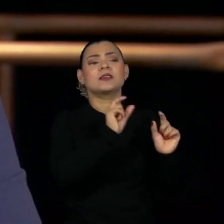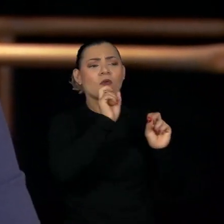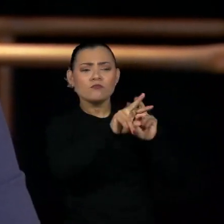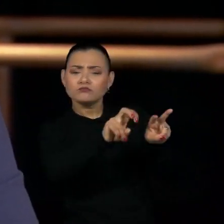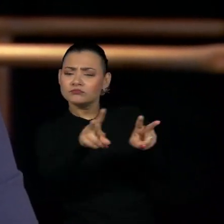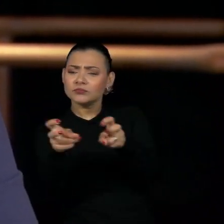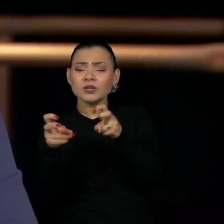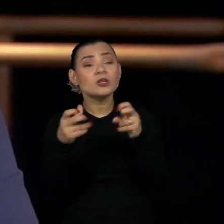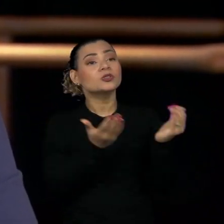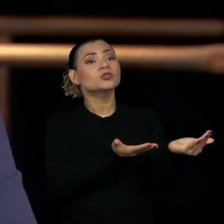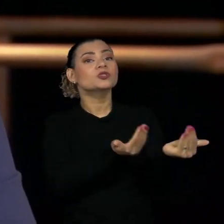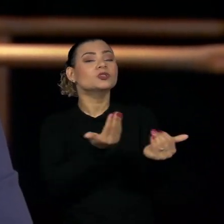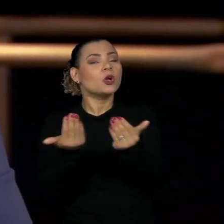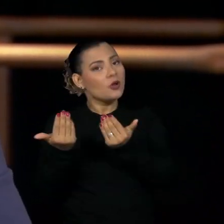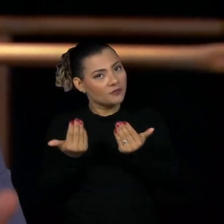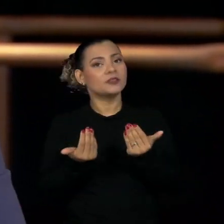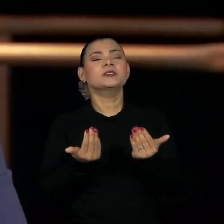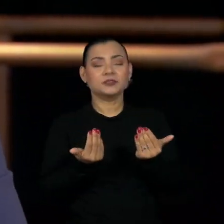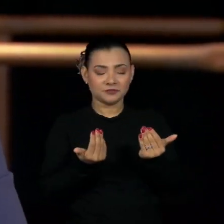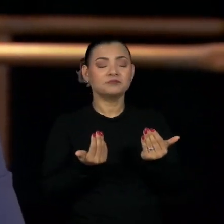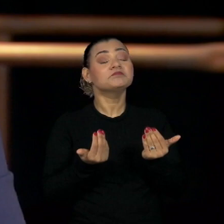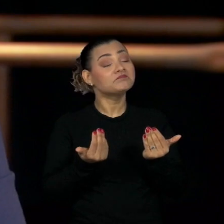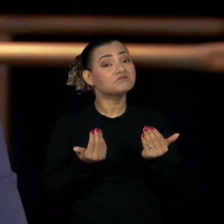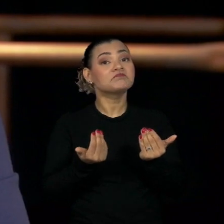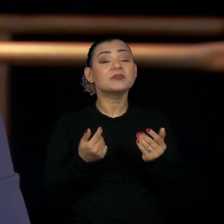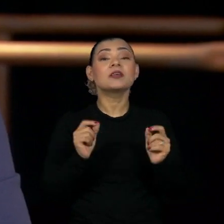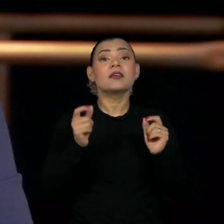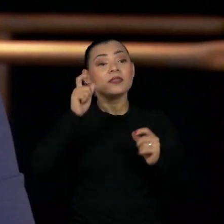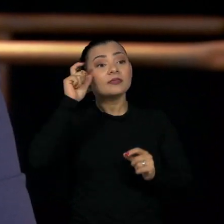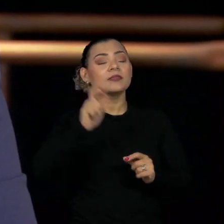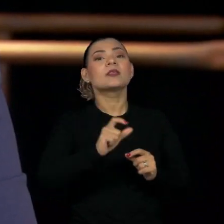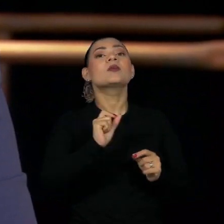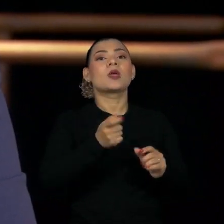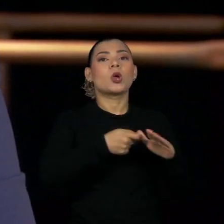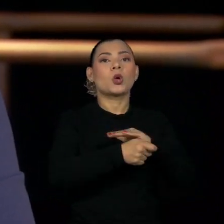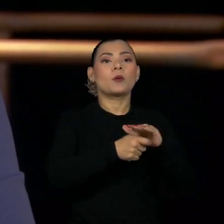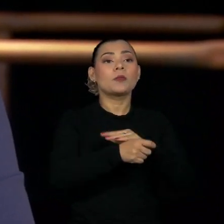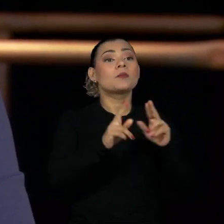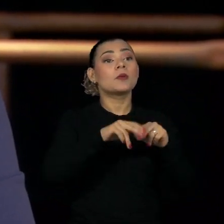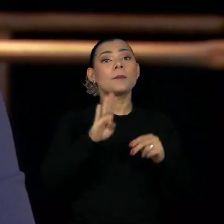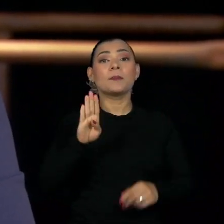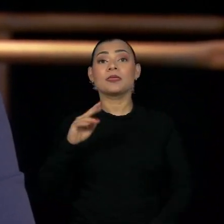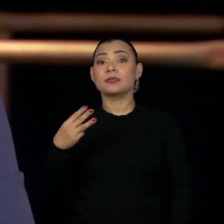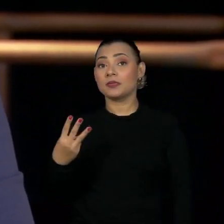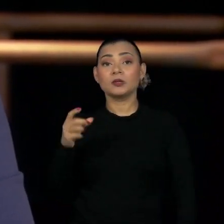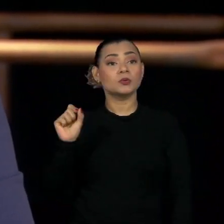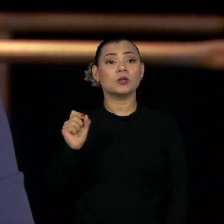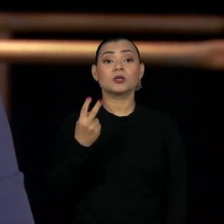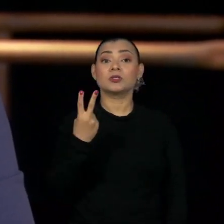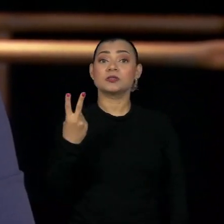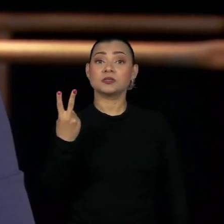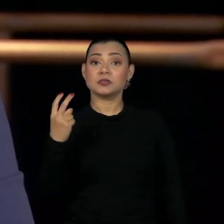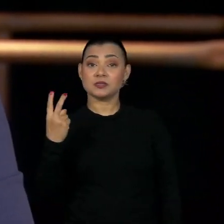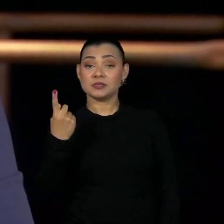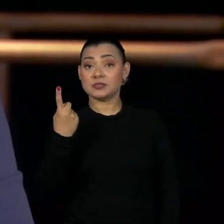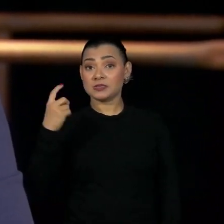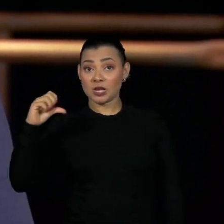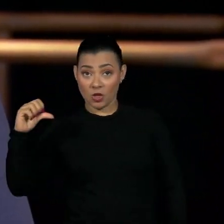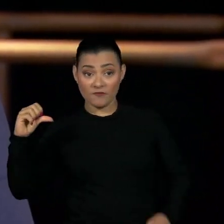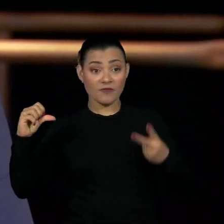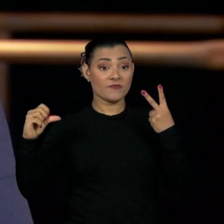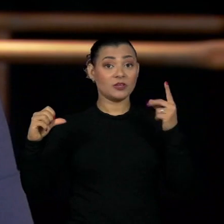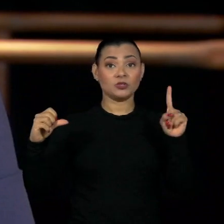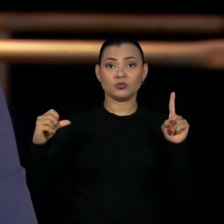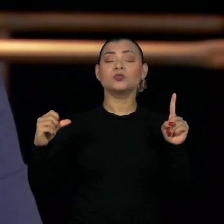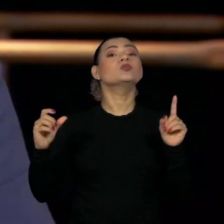por economia, com dados inclusive da B3. Entre 19 e 21, jovens